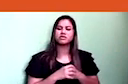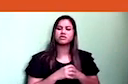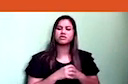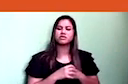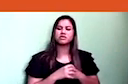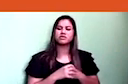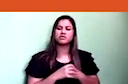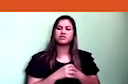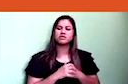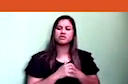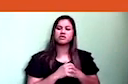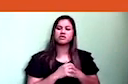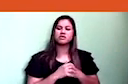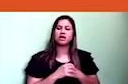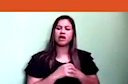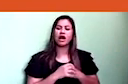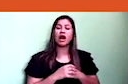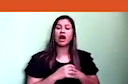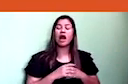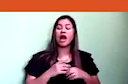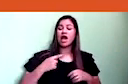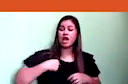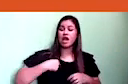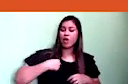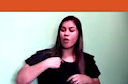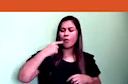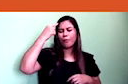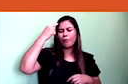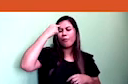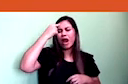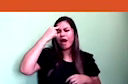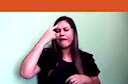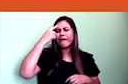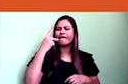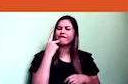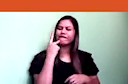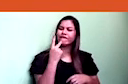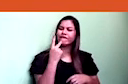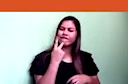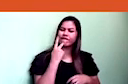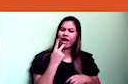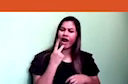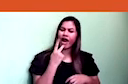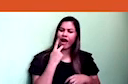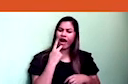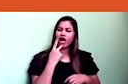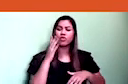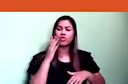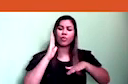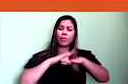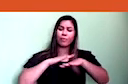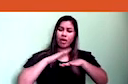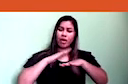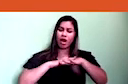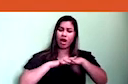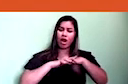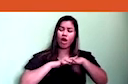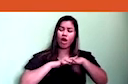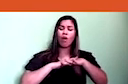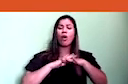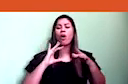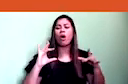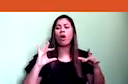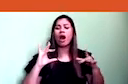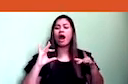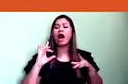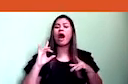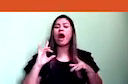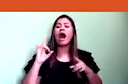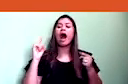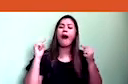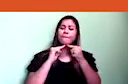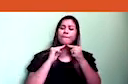você diz e o que você faz estão em harmonia. Muito obrigado. Eu sou o professor